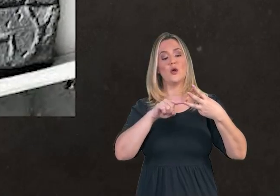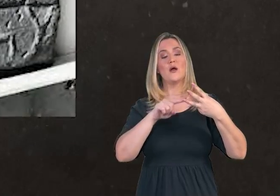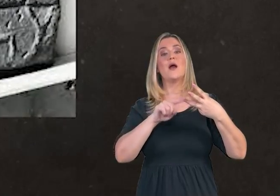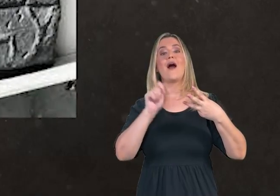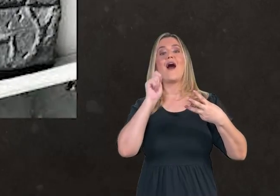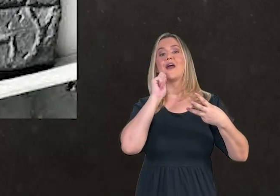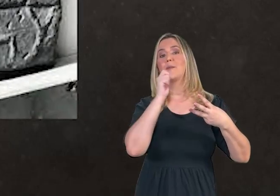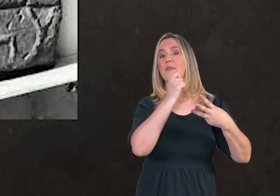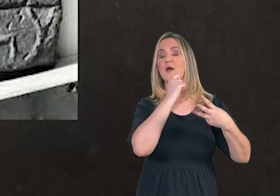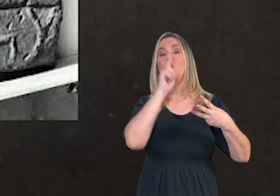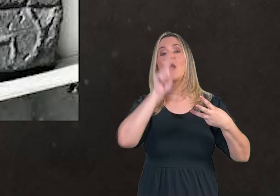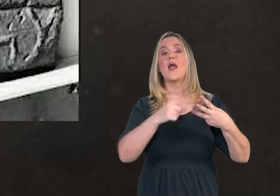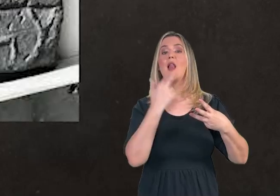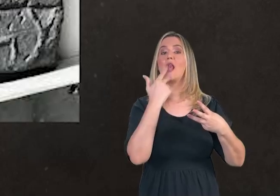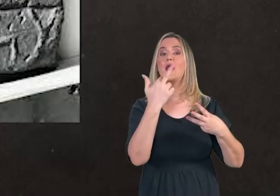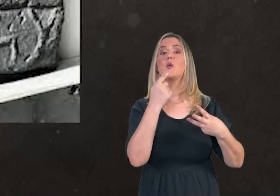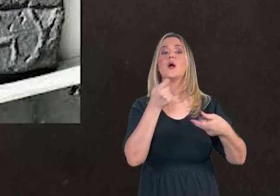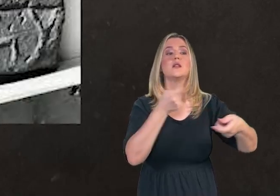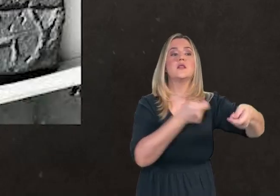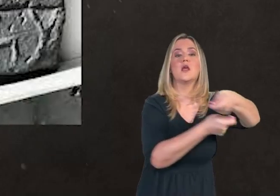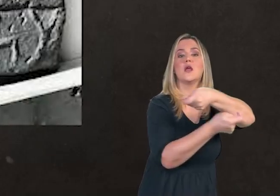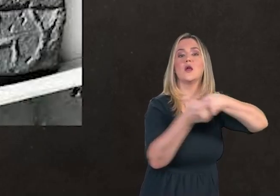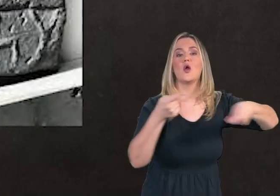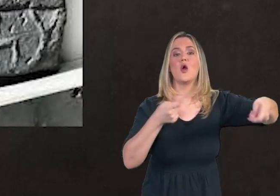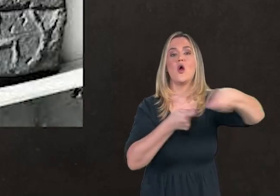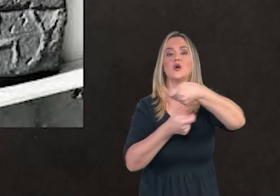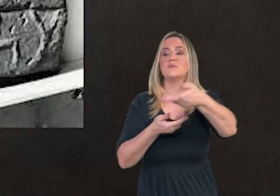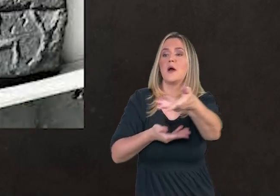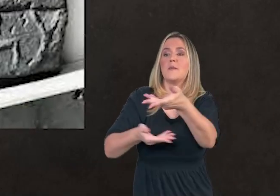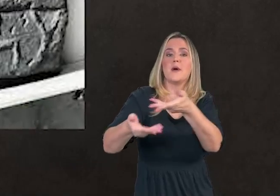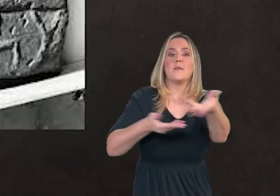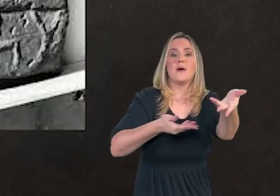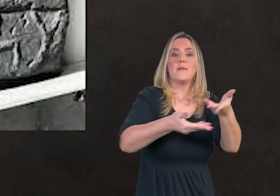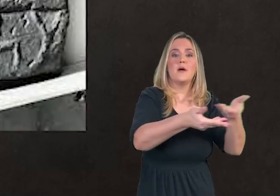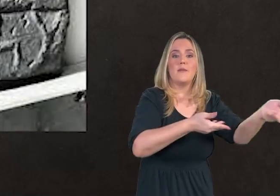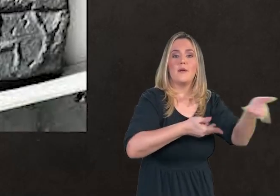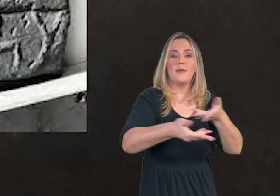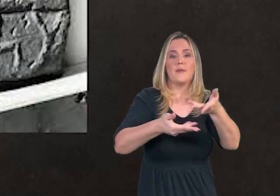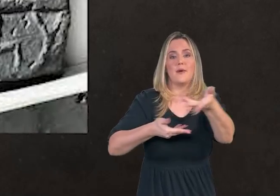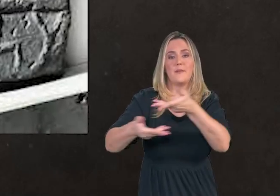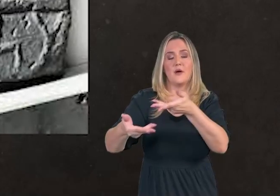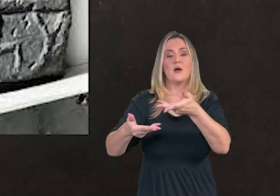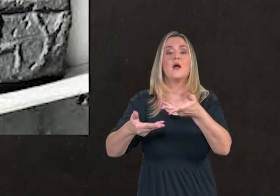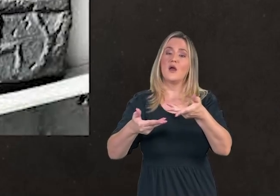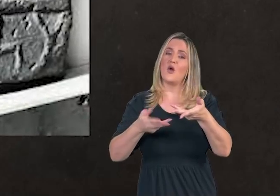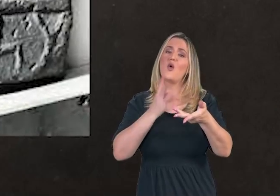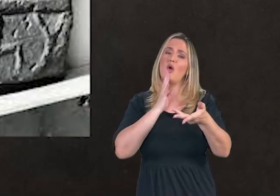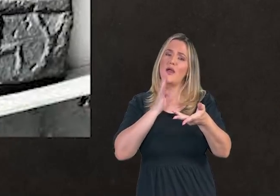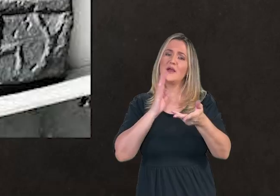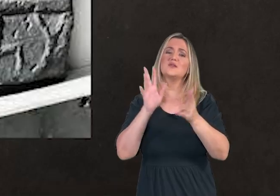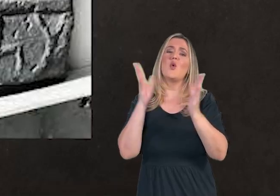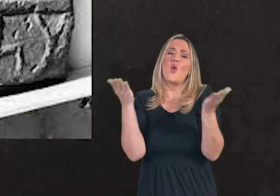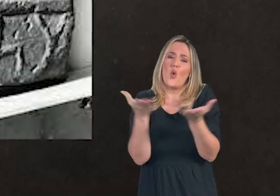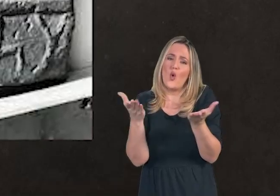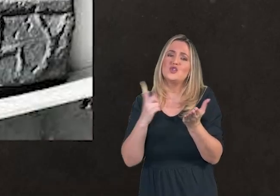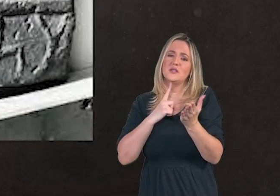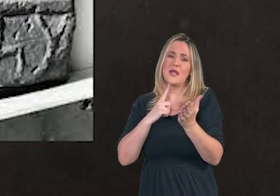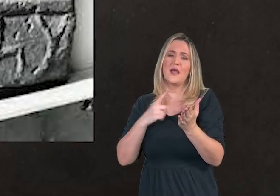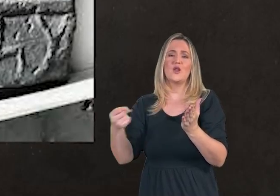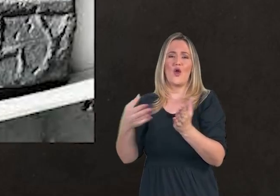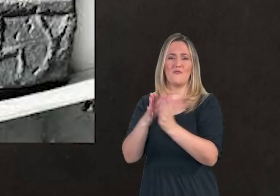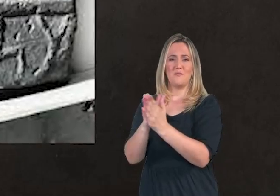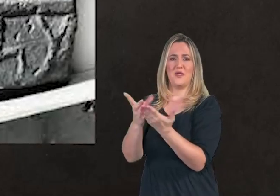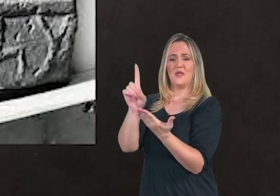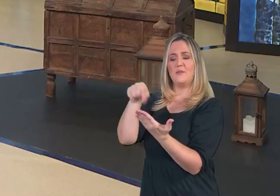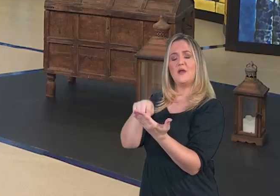dos negócios, da diplomacia, numa escrita que parecia com as mesmas formas ou letras encontradas nas modernas